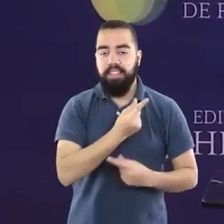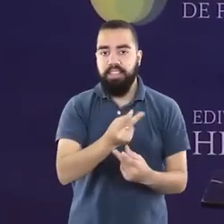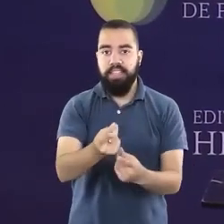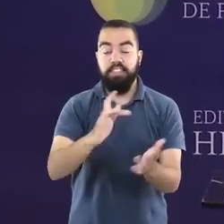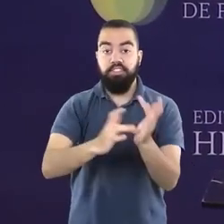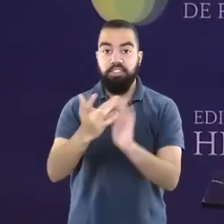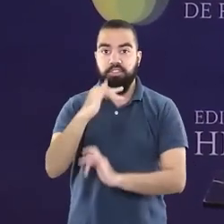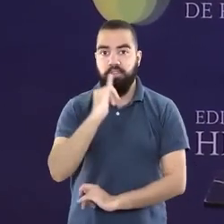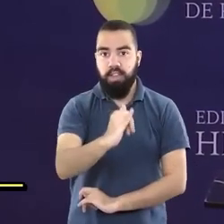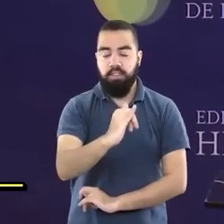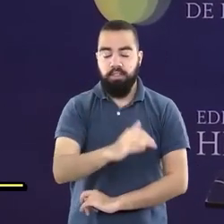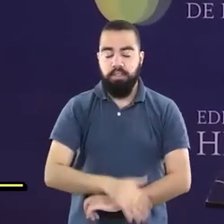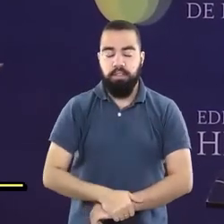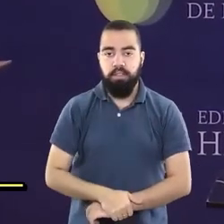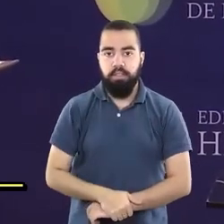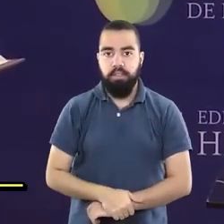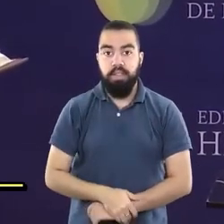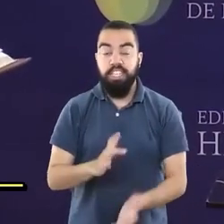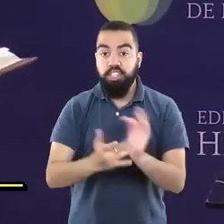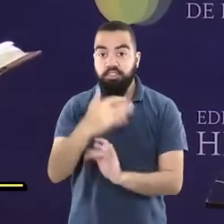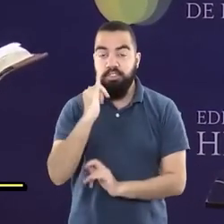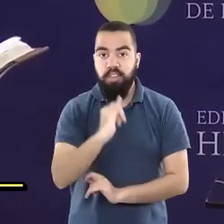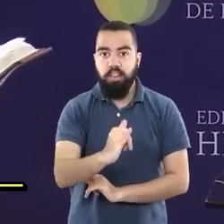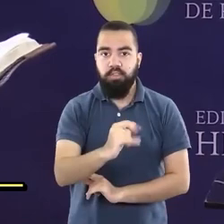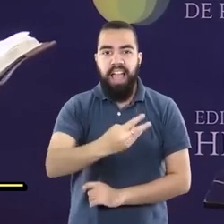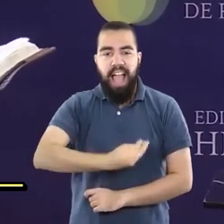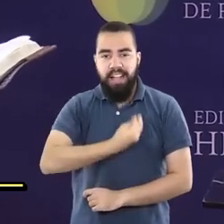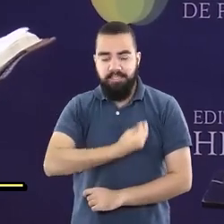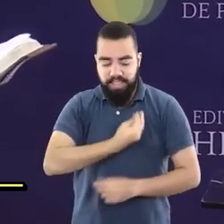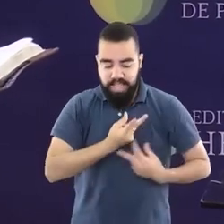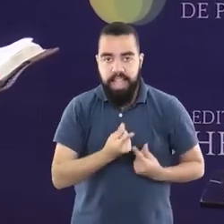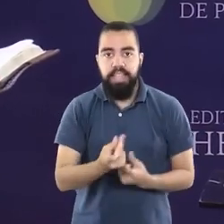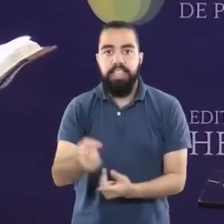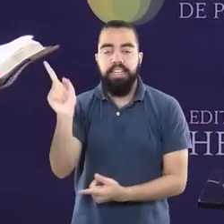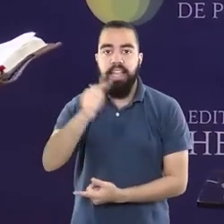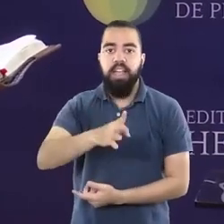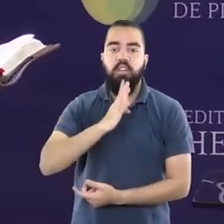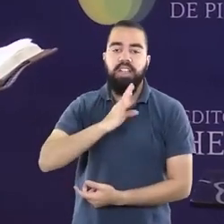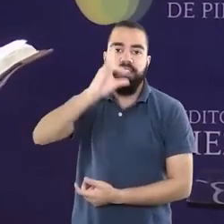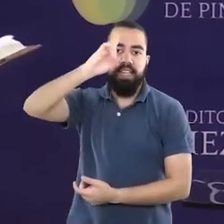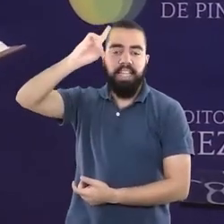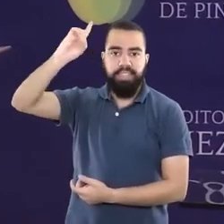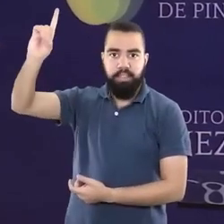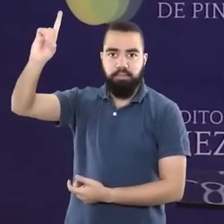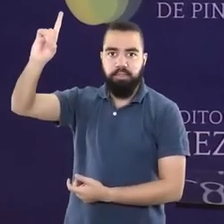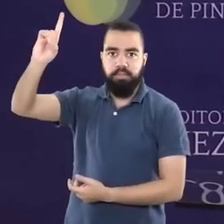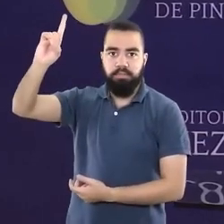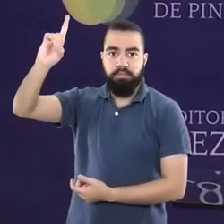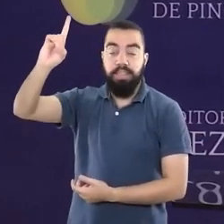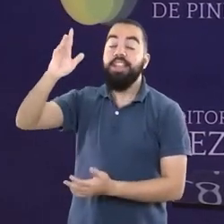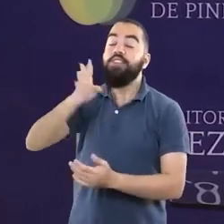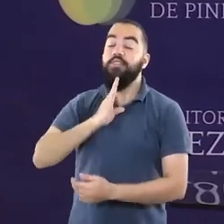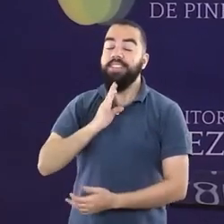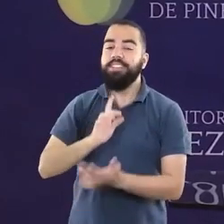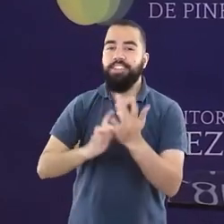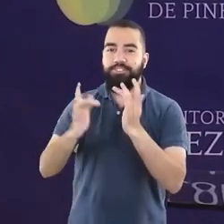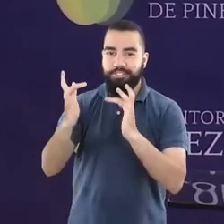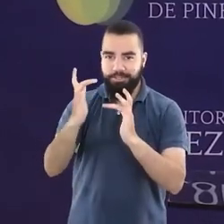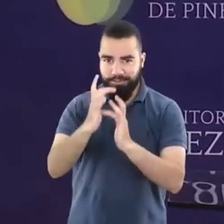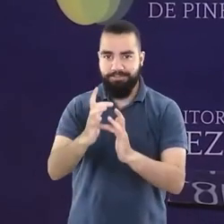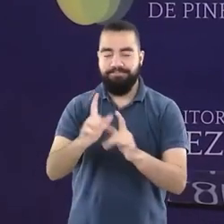isso. Foi Jesus quem disse isso. E a vida eterna é esta: conhecer a Deus e a Jesus Cristo a quem